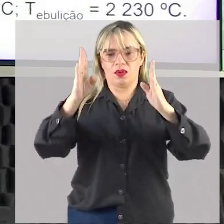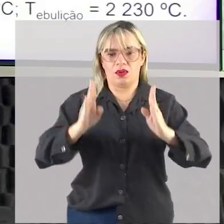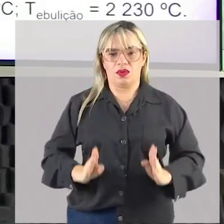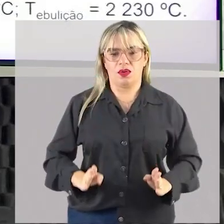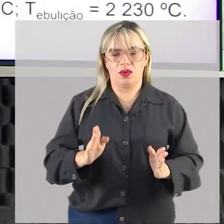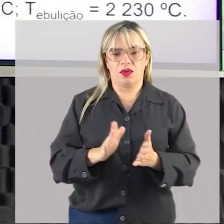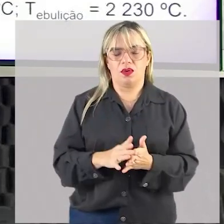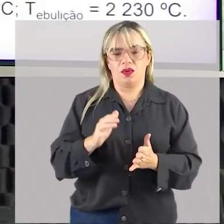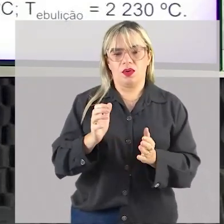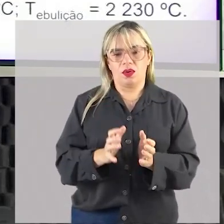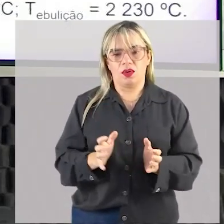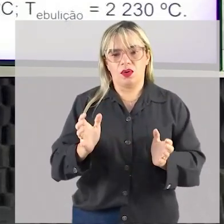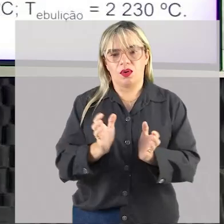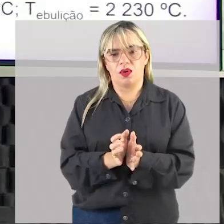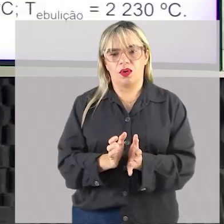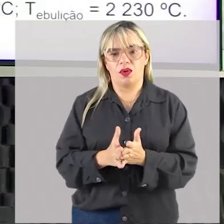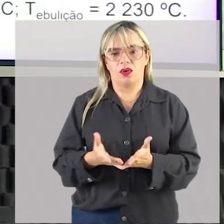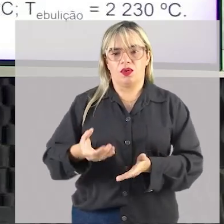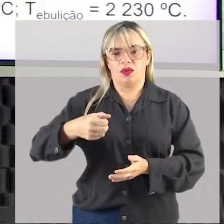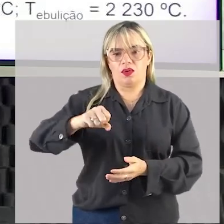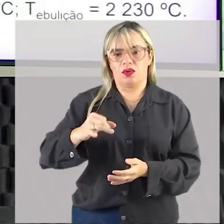analisou um lote de óxido de silício,